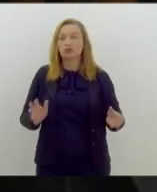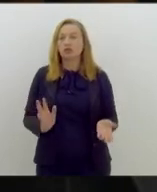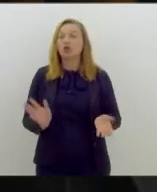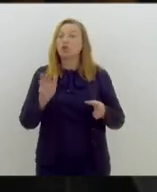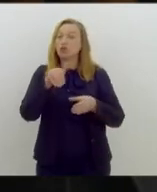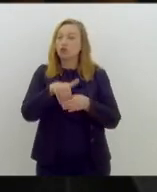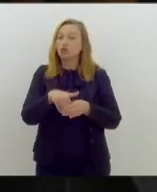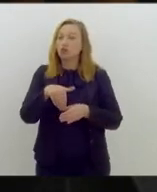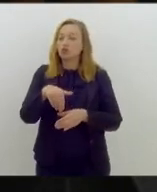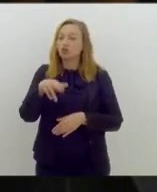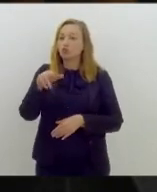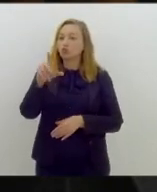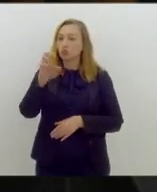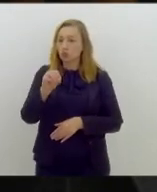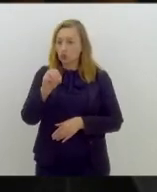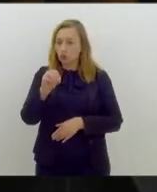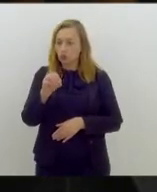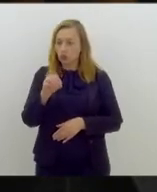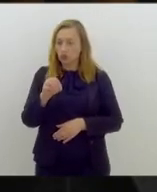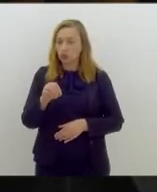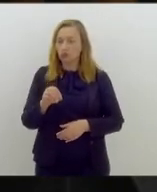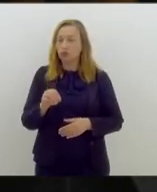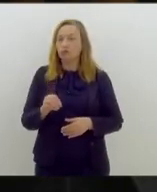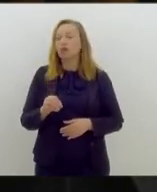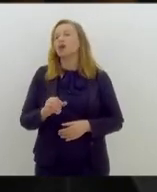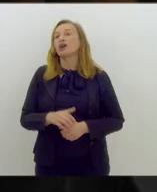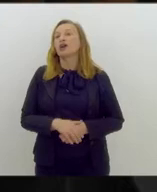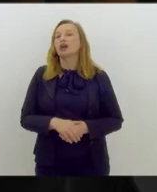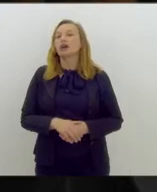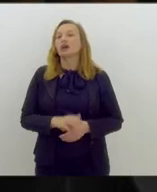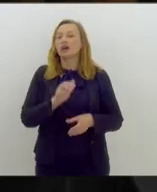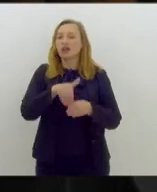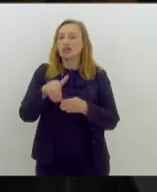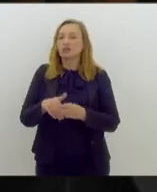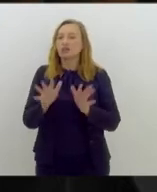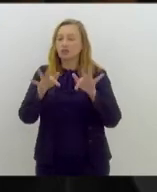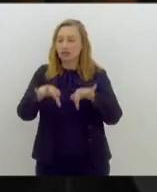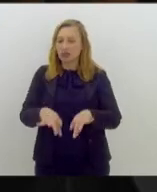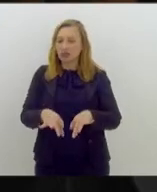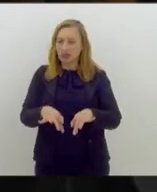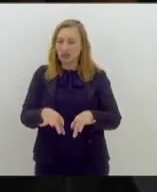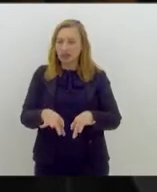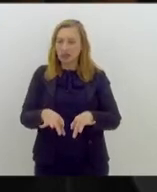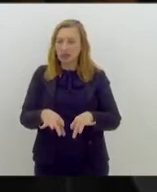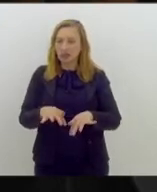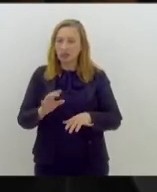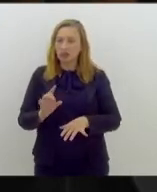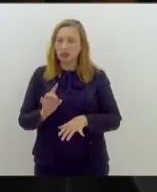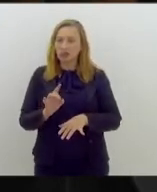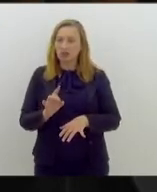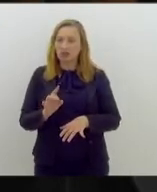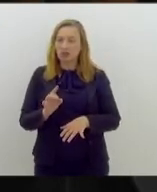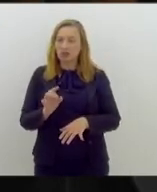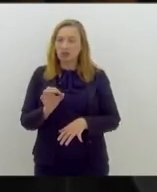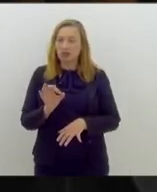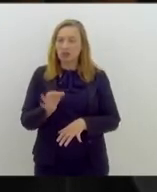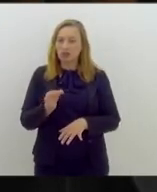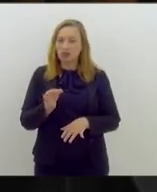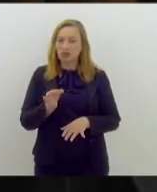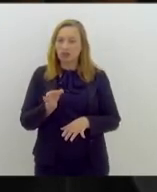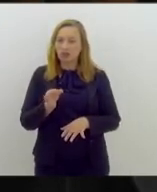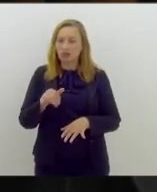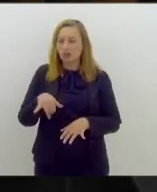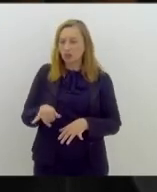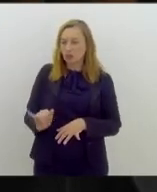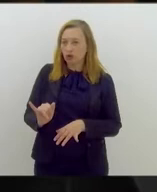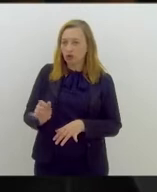terminar no primeiro turno e o voto útil se deslocou exatamente para o y e não para